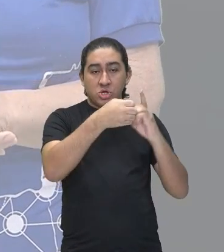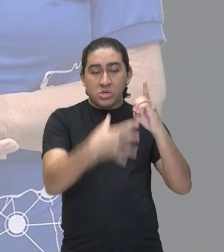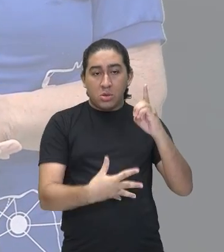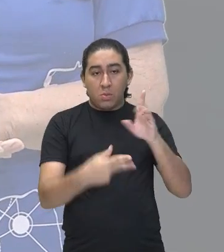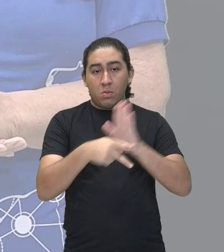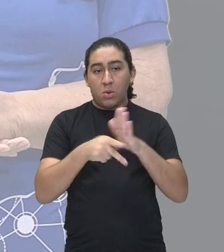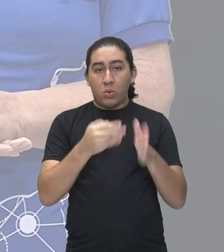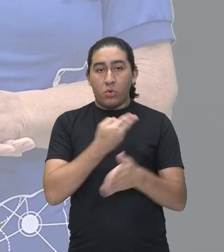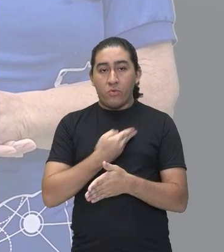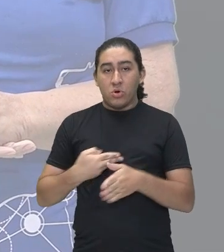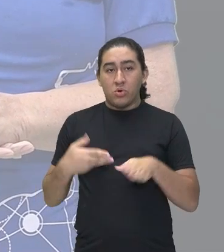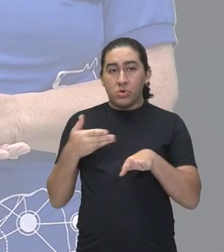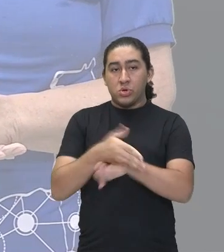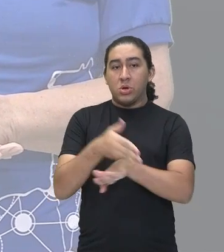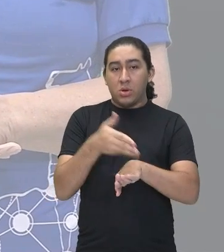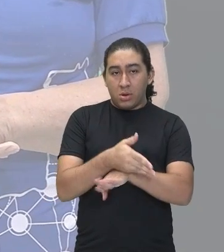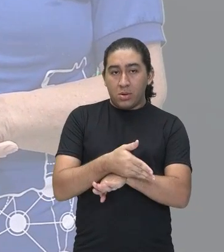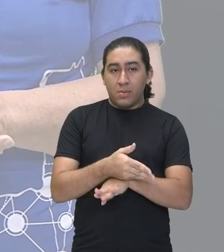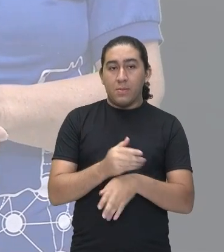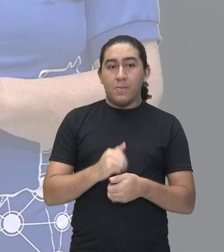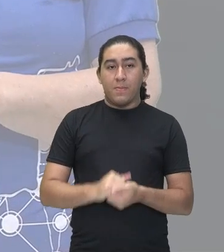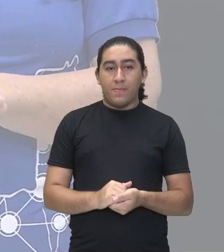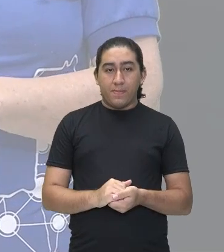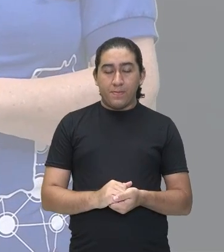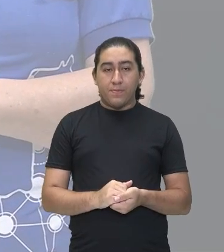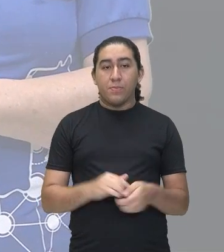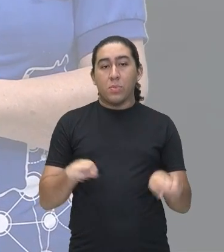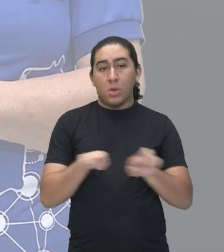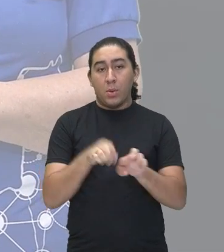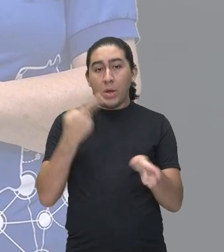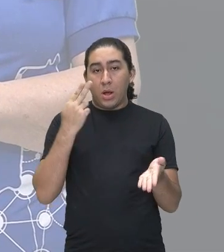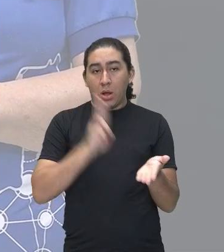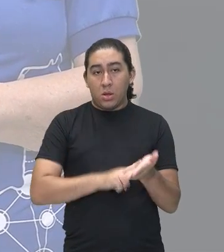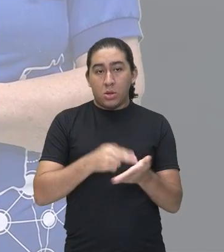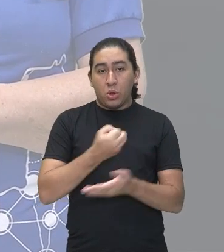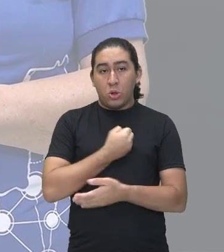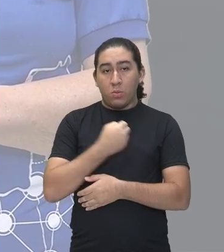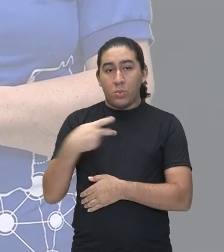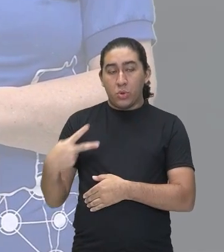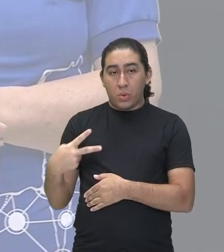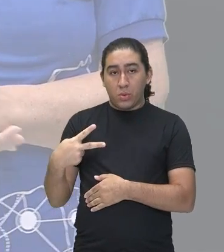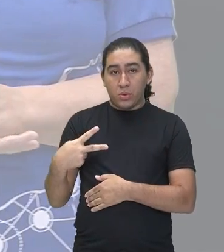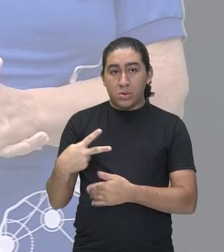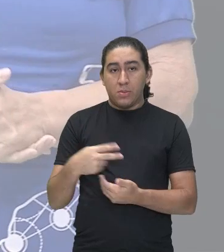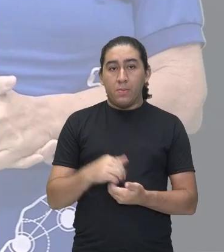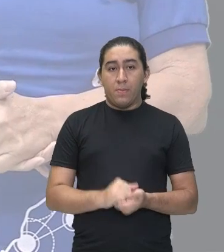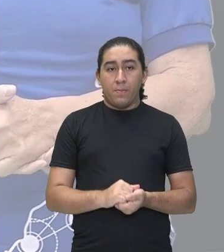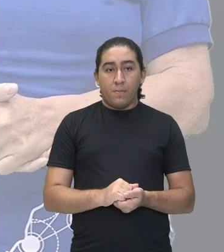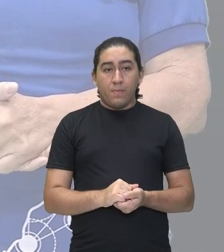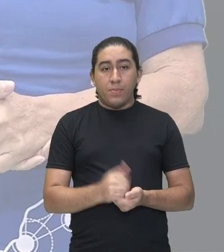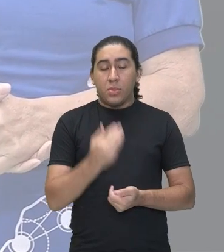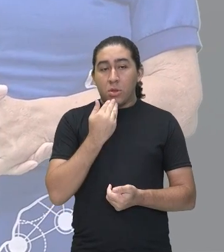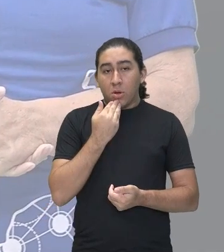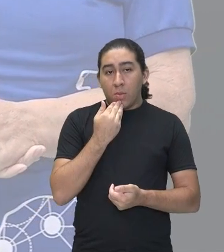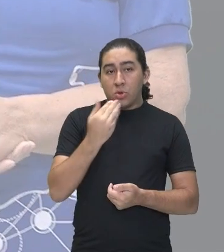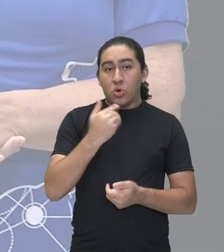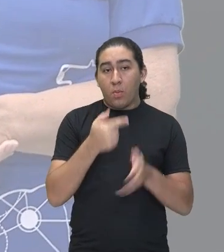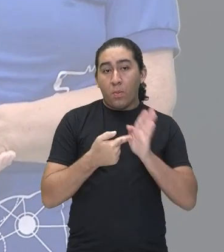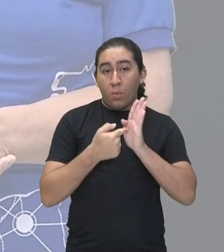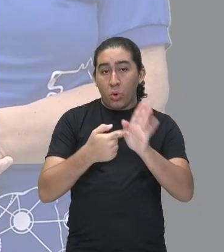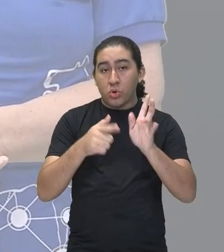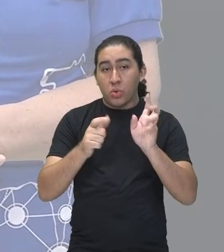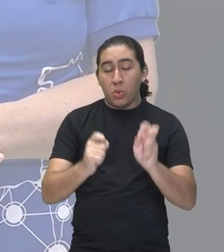governador. Carta 2, temos aí a carta 2, em que se mostra